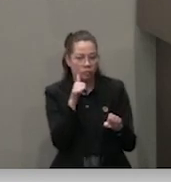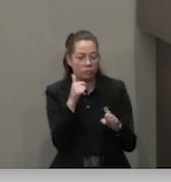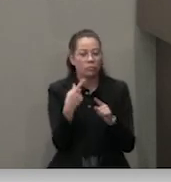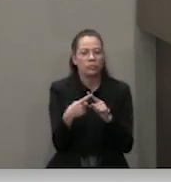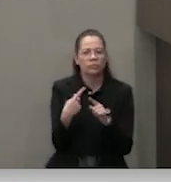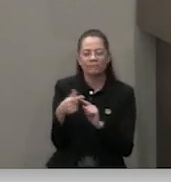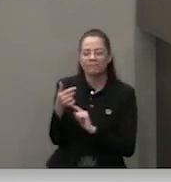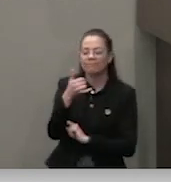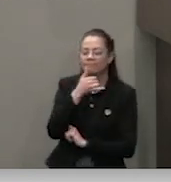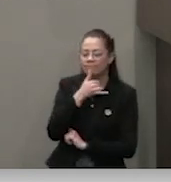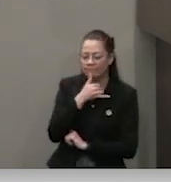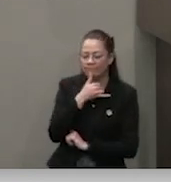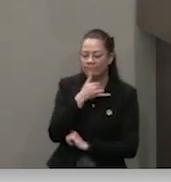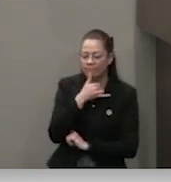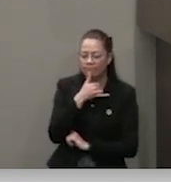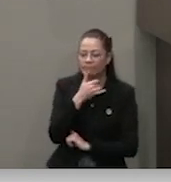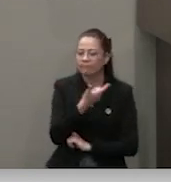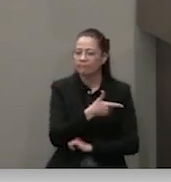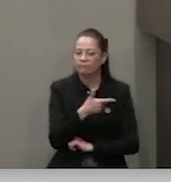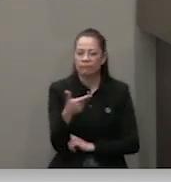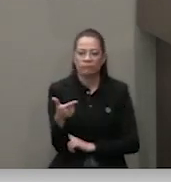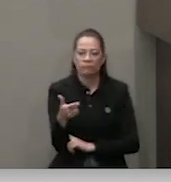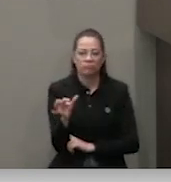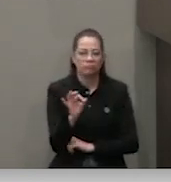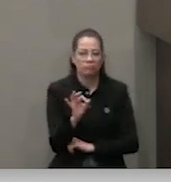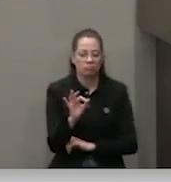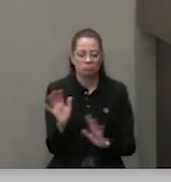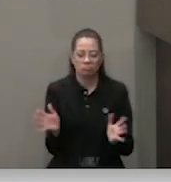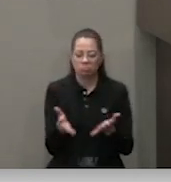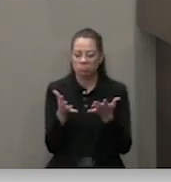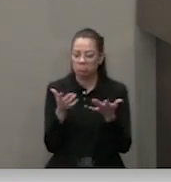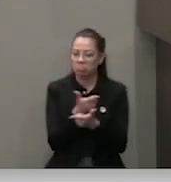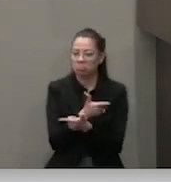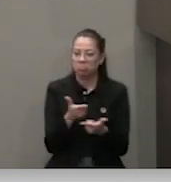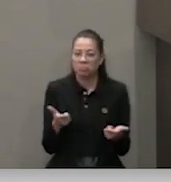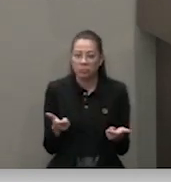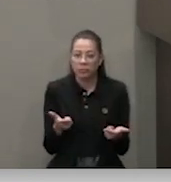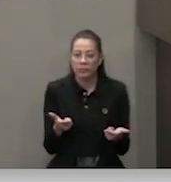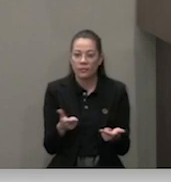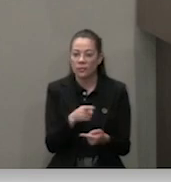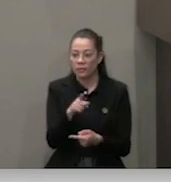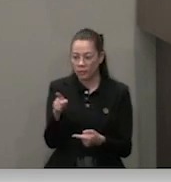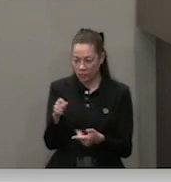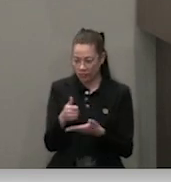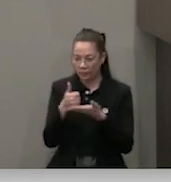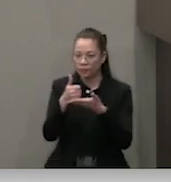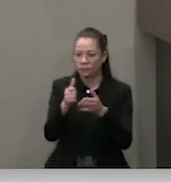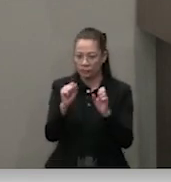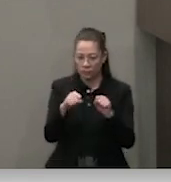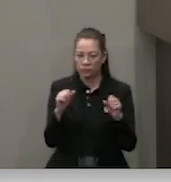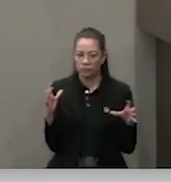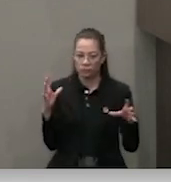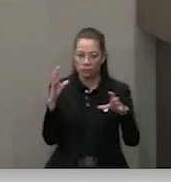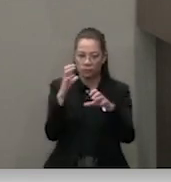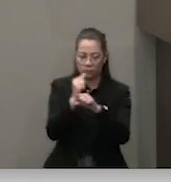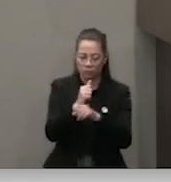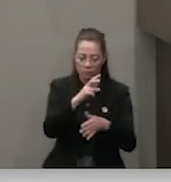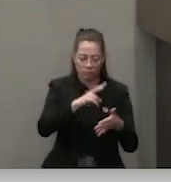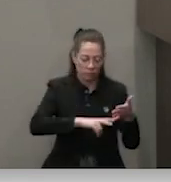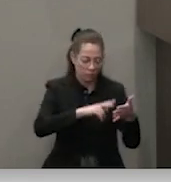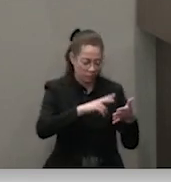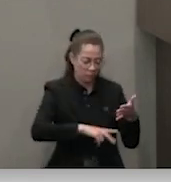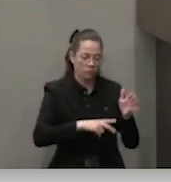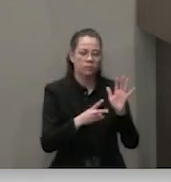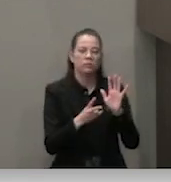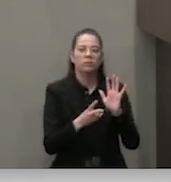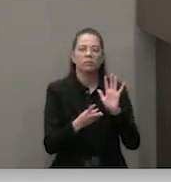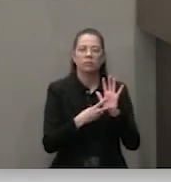Porque infelizmente não tem incentivo então conta com o meu apoio vou me somar vou ler muito